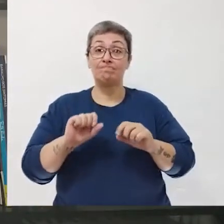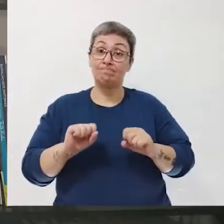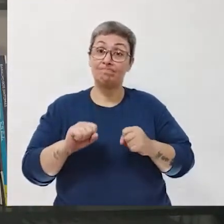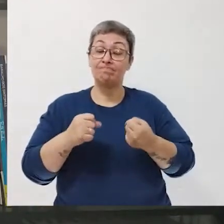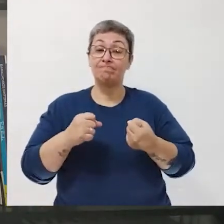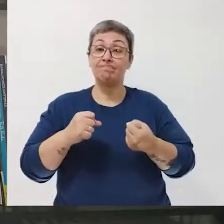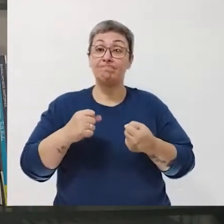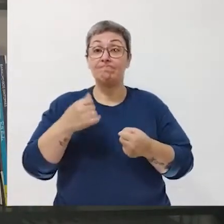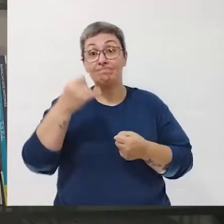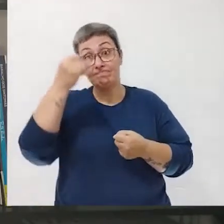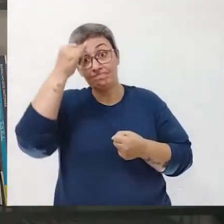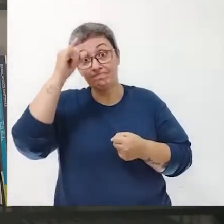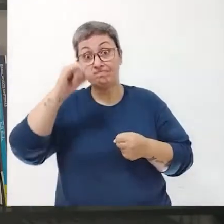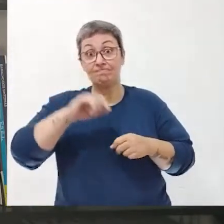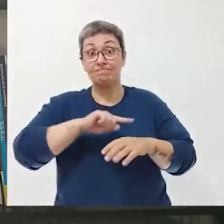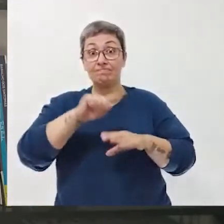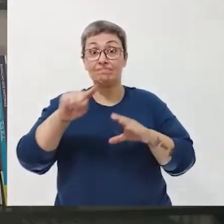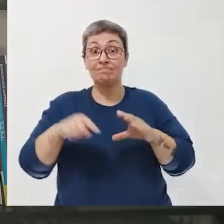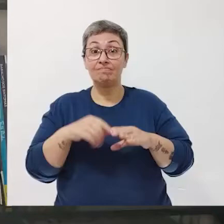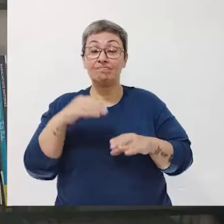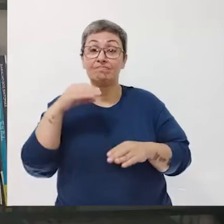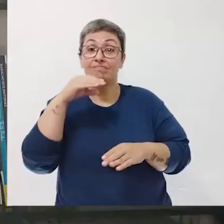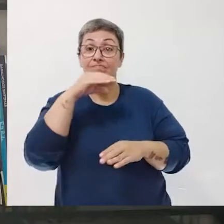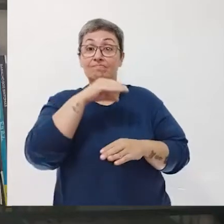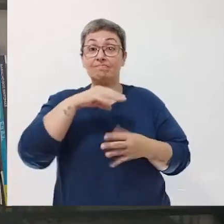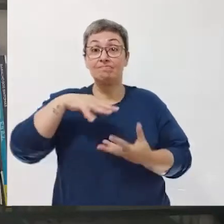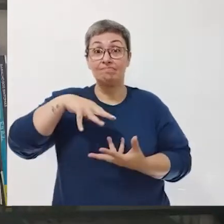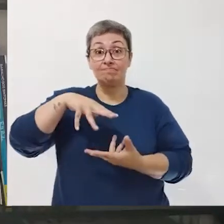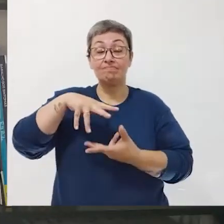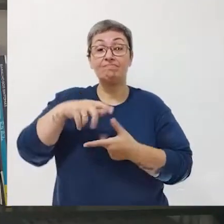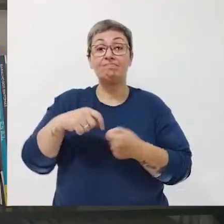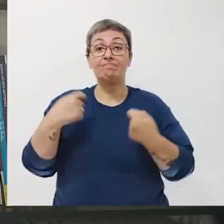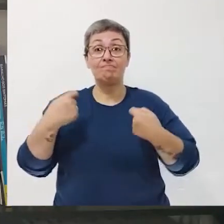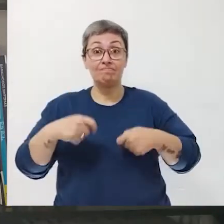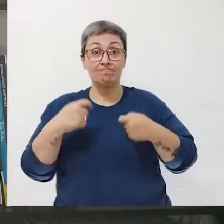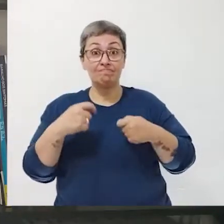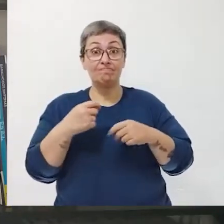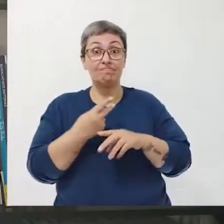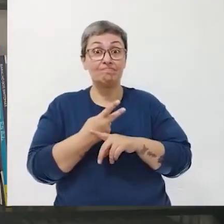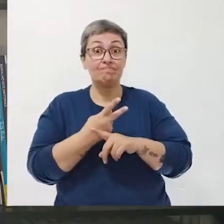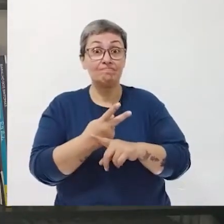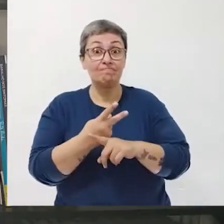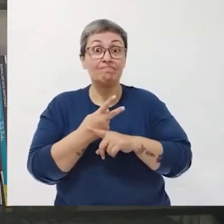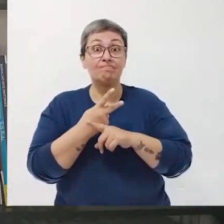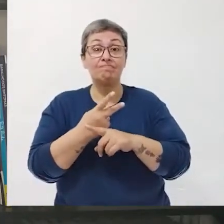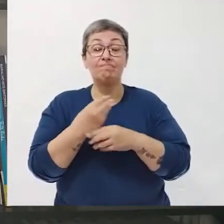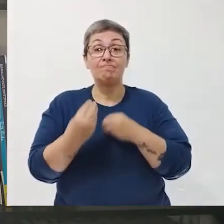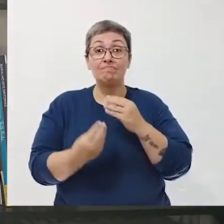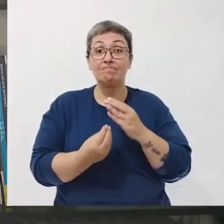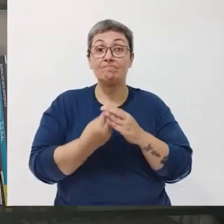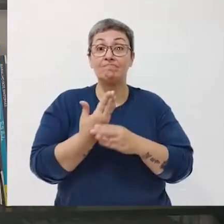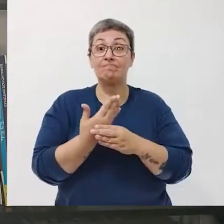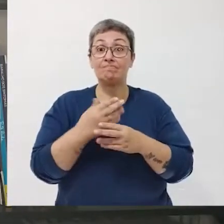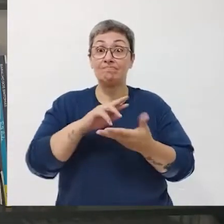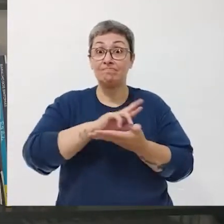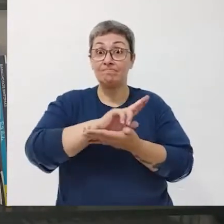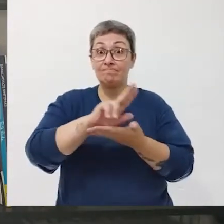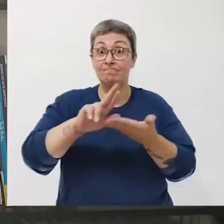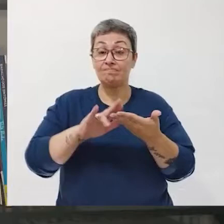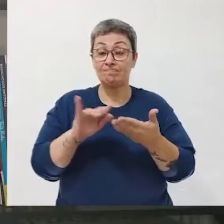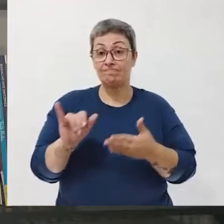ao aquecimento global e a crescente necessidade da busca por fontes alternativas de